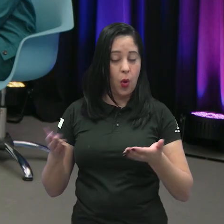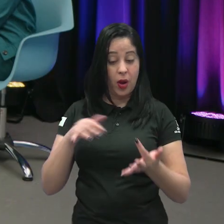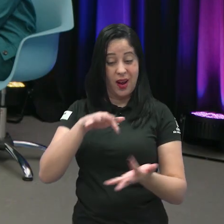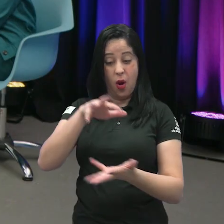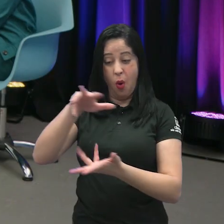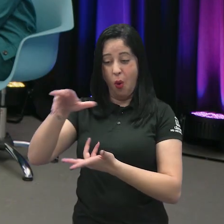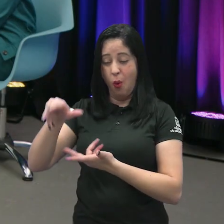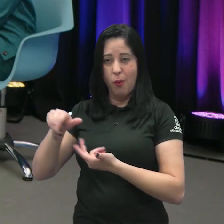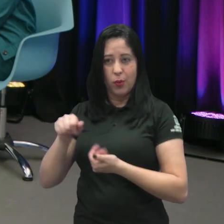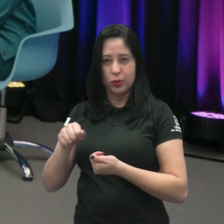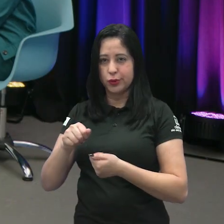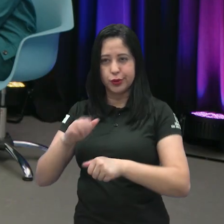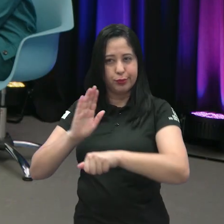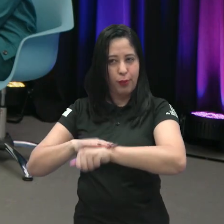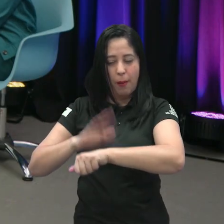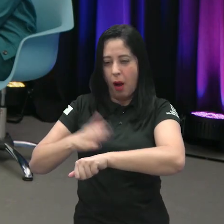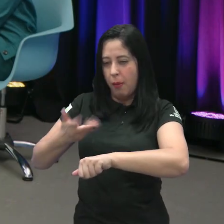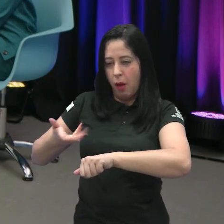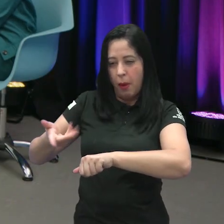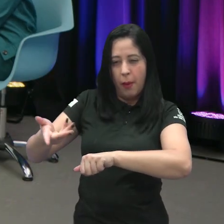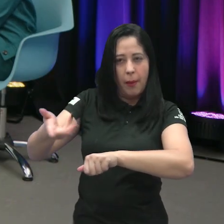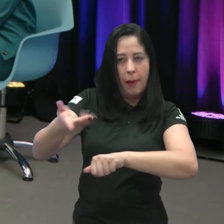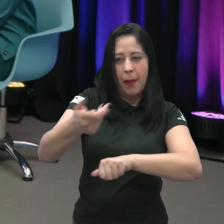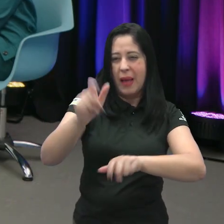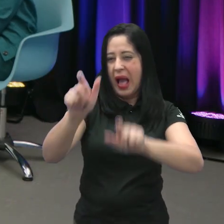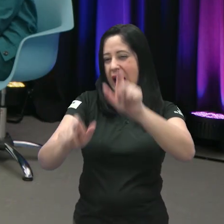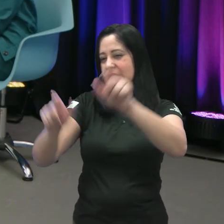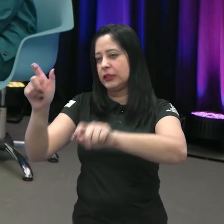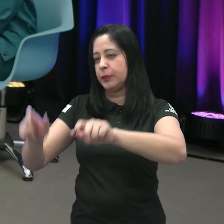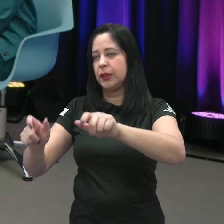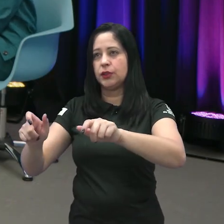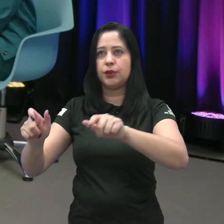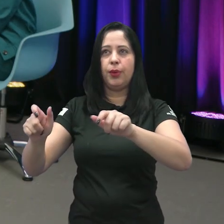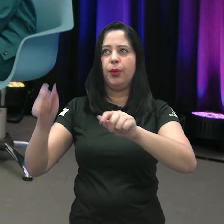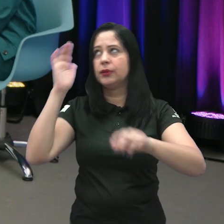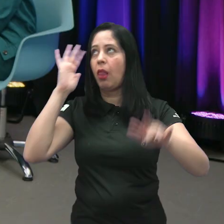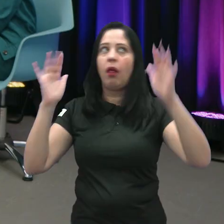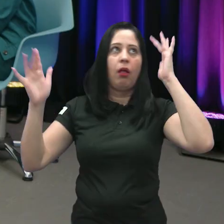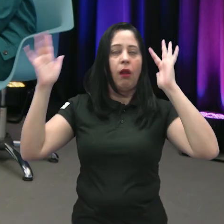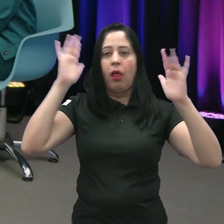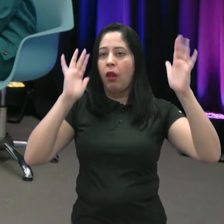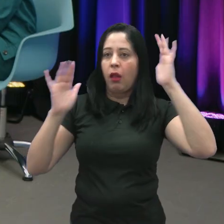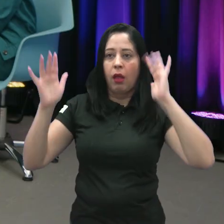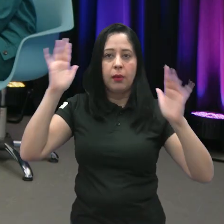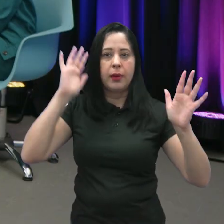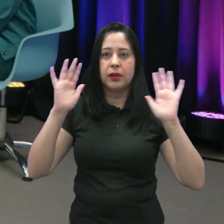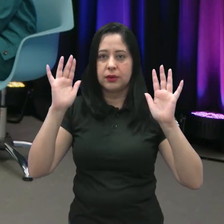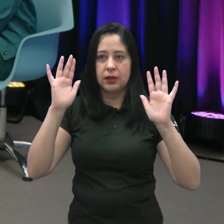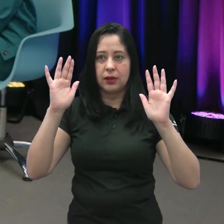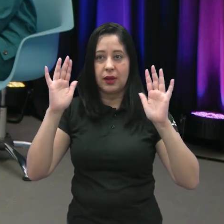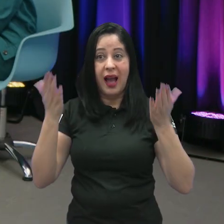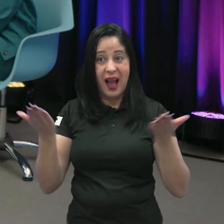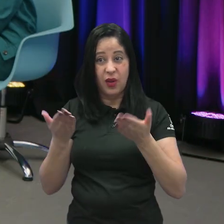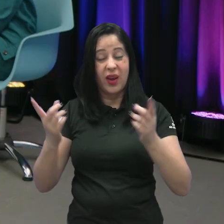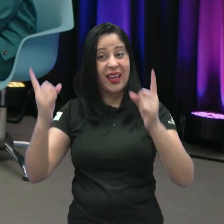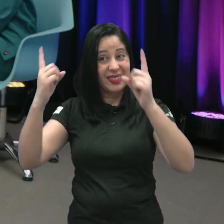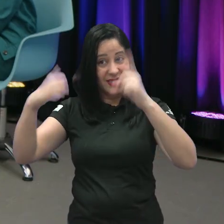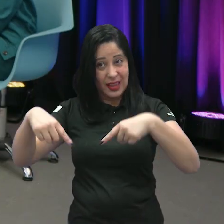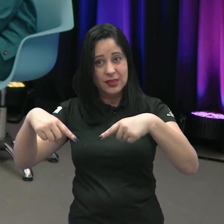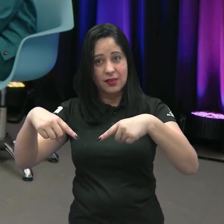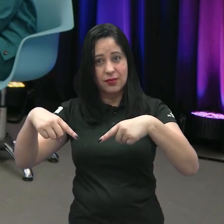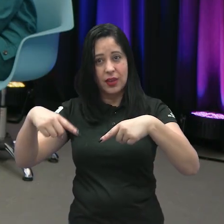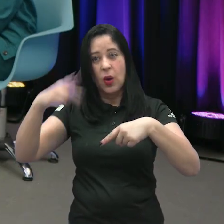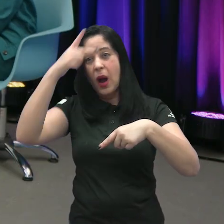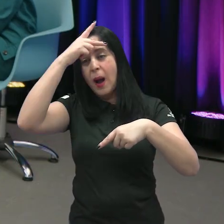estamos vivendo hoje, né, o furacão que muitas vezes as pessoas estão, tem tornado um desafio a